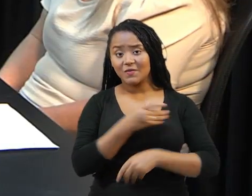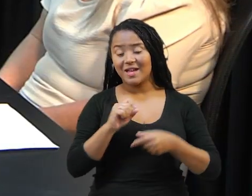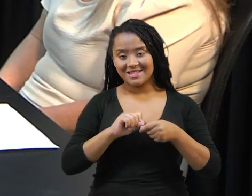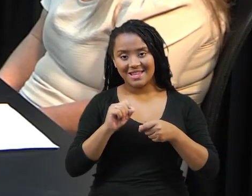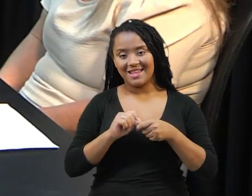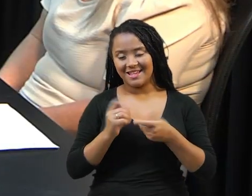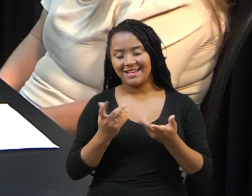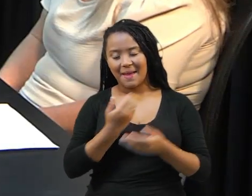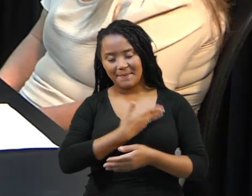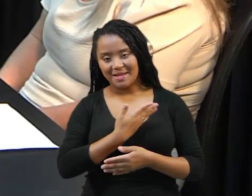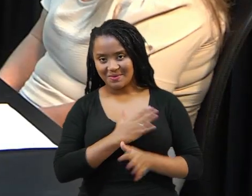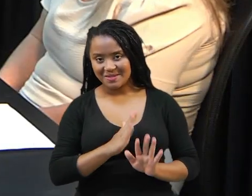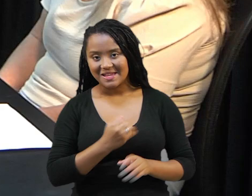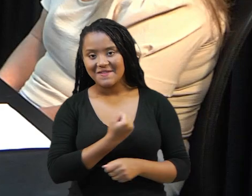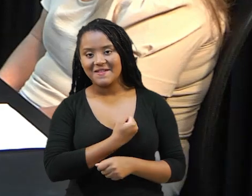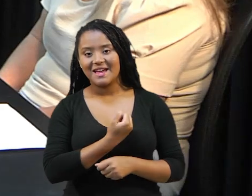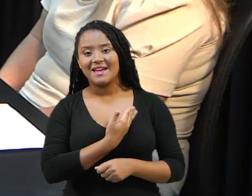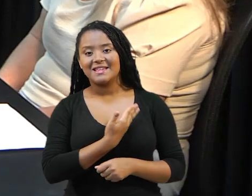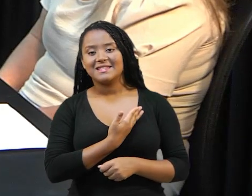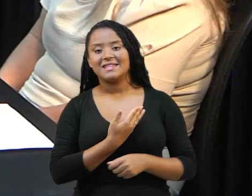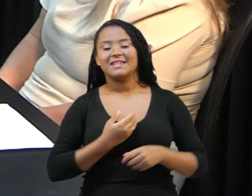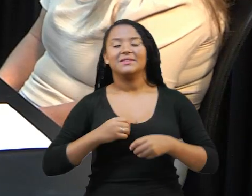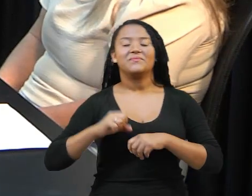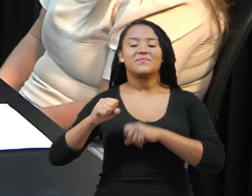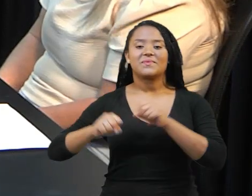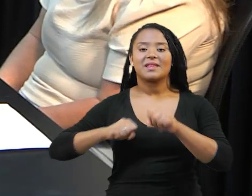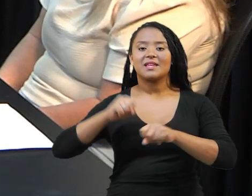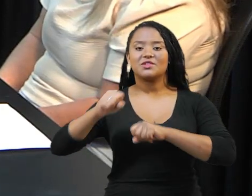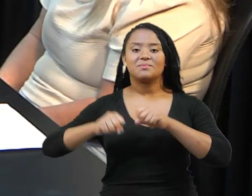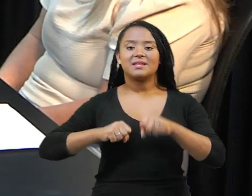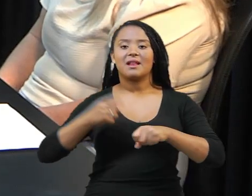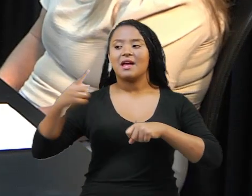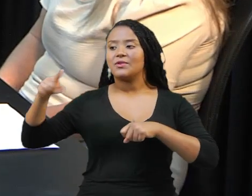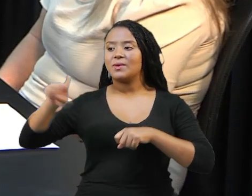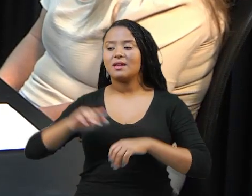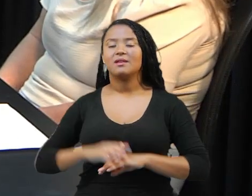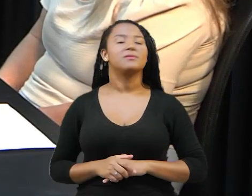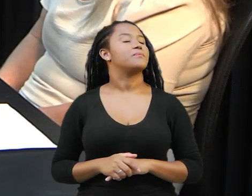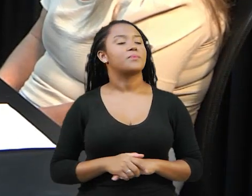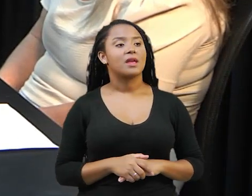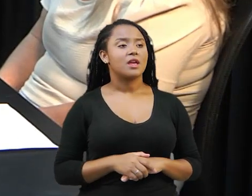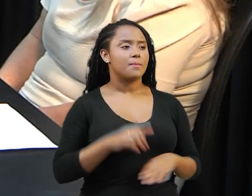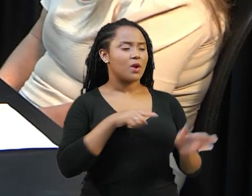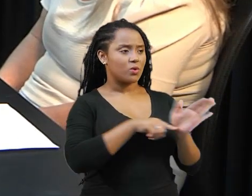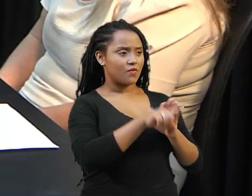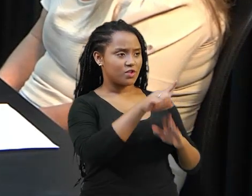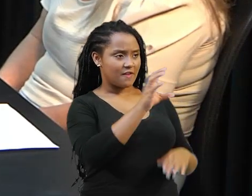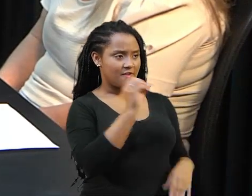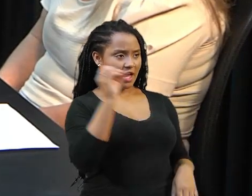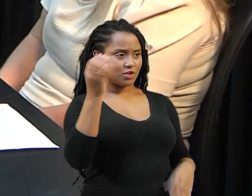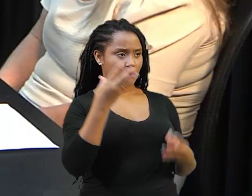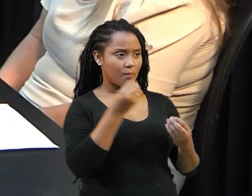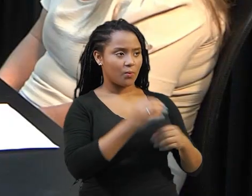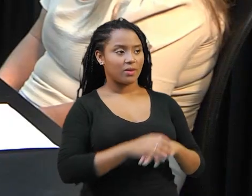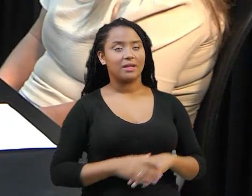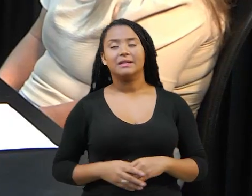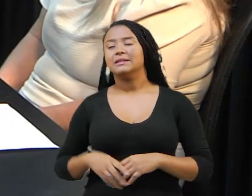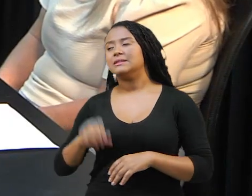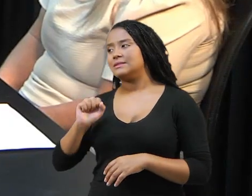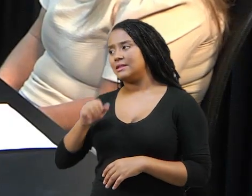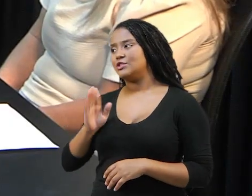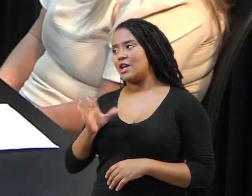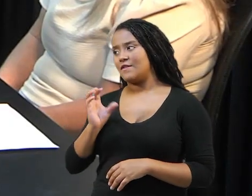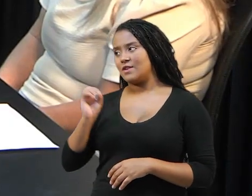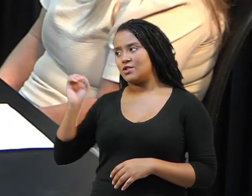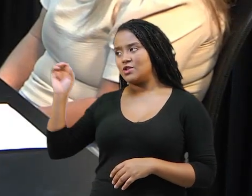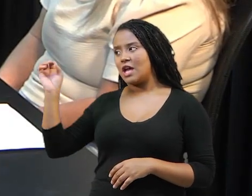mobilete, e desde essa época, então, a gente anda de moto. Viaja muito, professor? Já viajei muito, mas atualmente tá